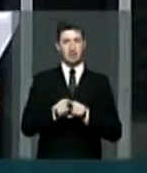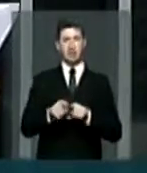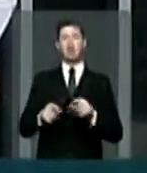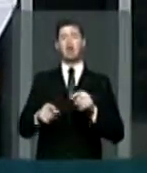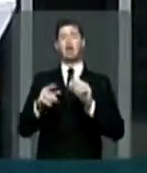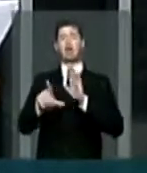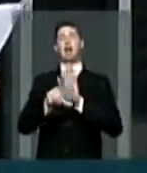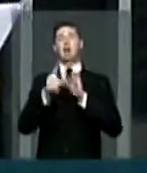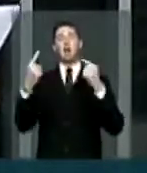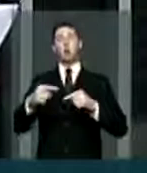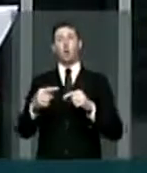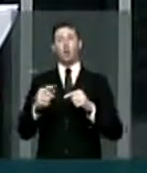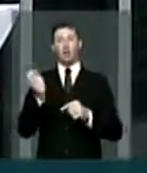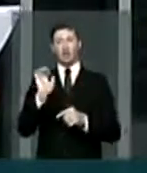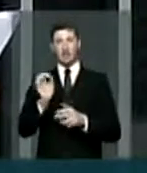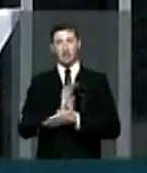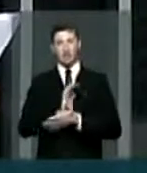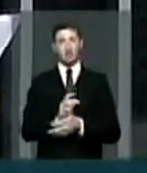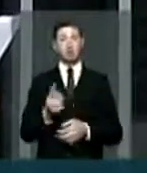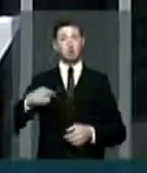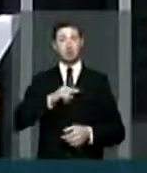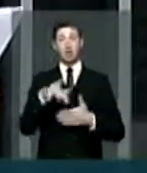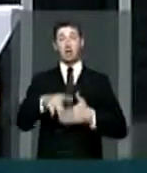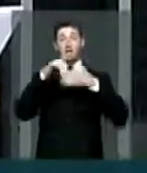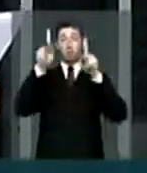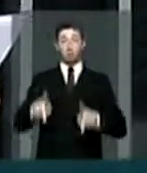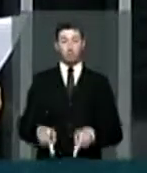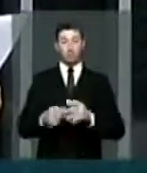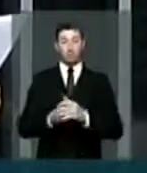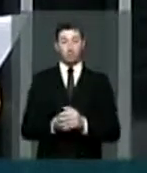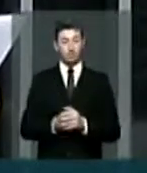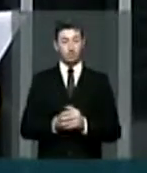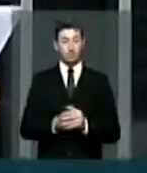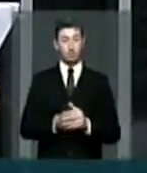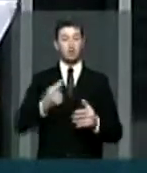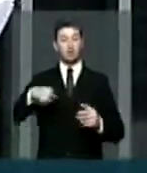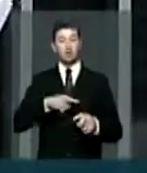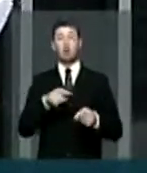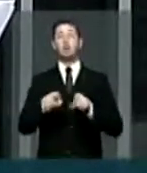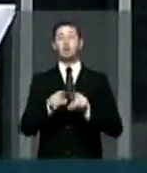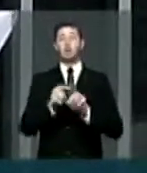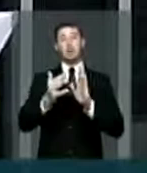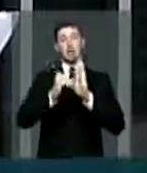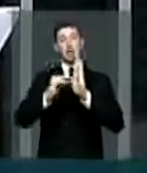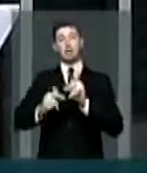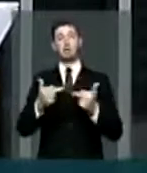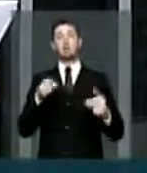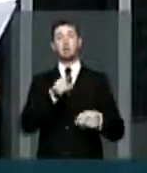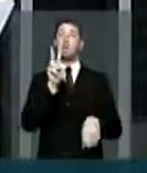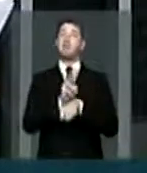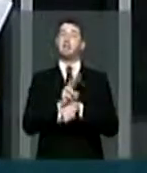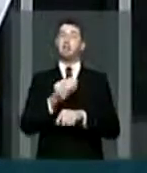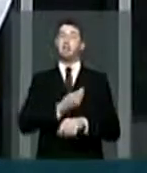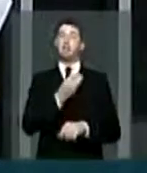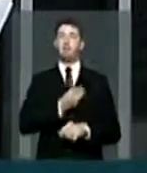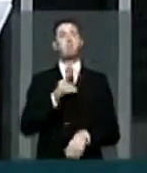anti-homofobia, que nós, representantes do povo brasileiro, façamos tais retiradas a fim de preservar a vida, de preservar a